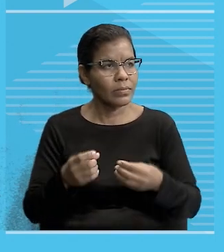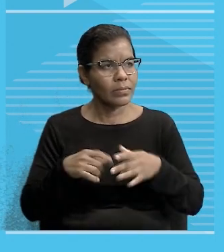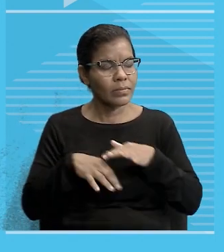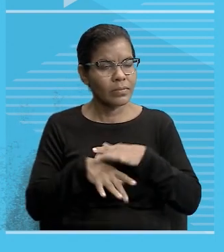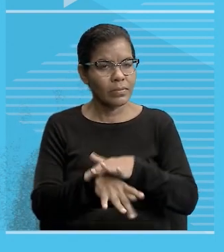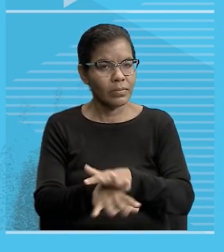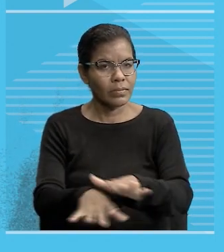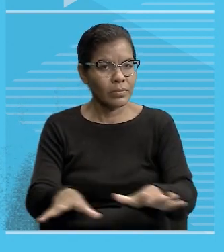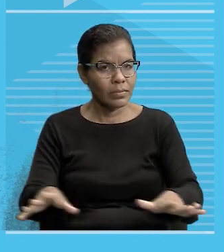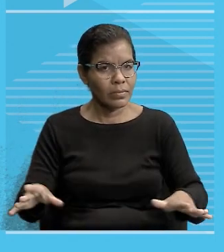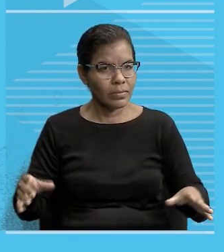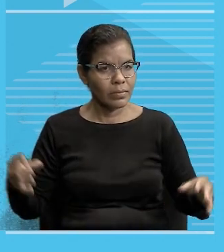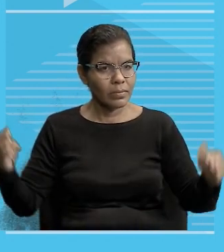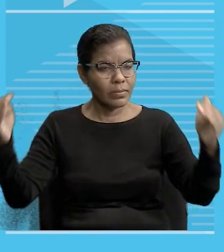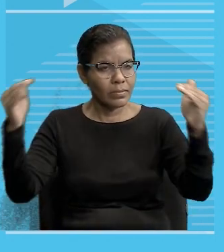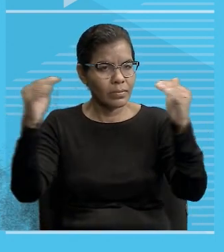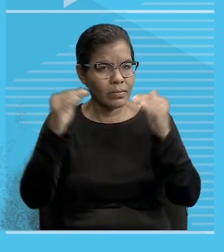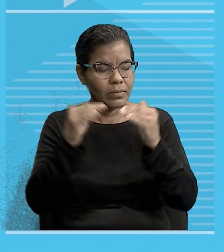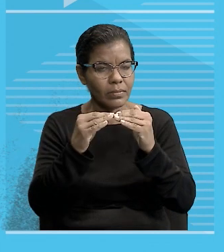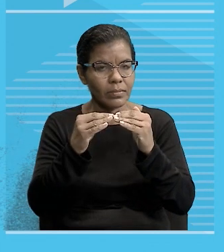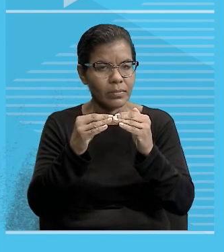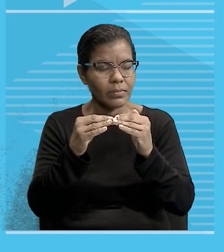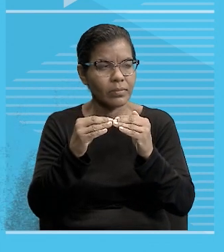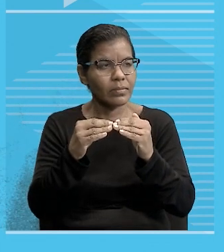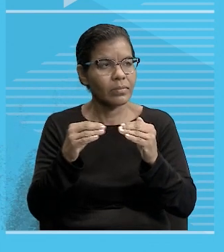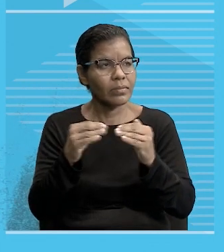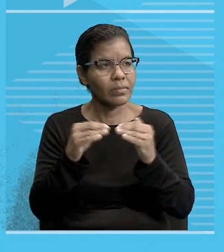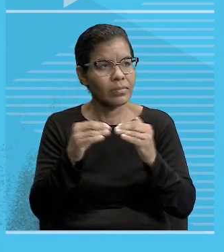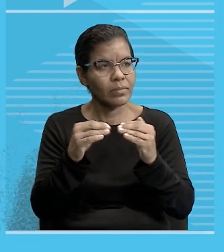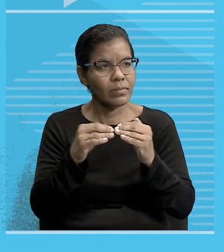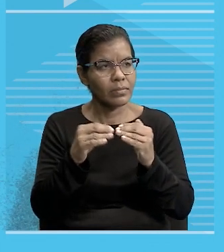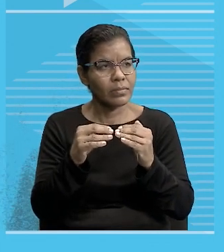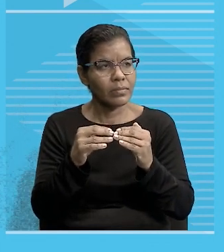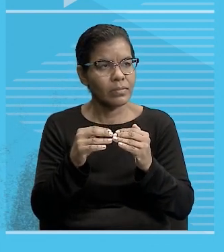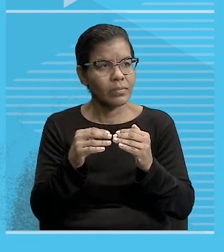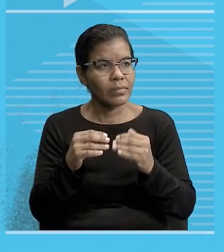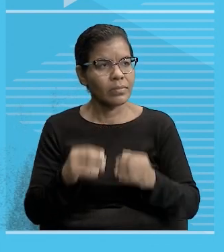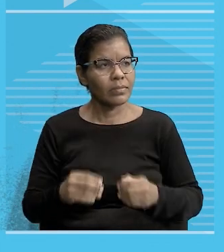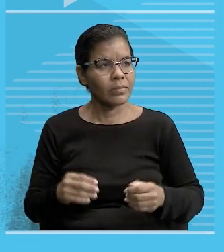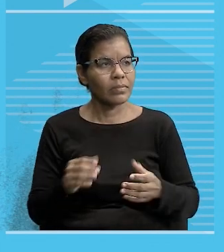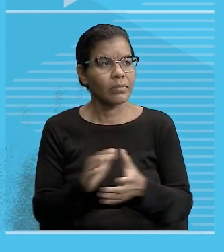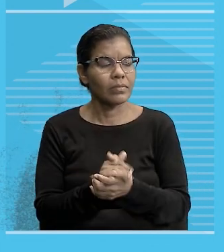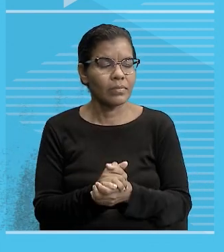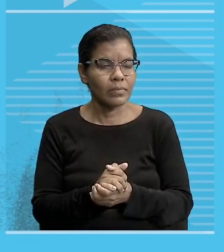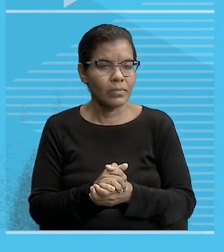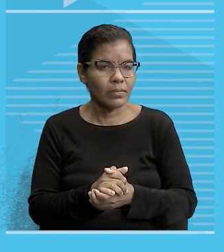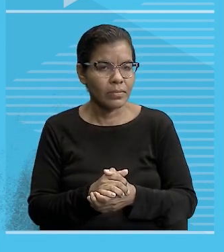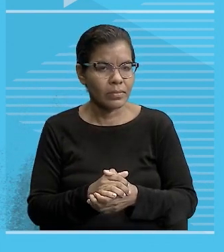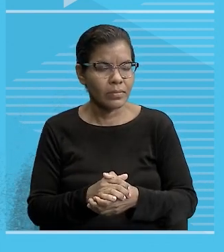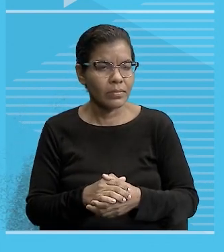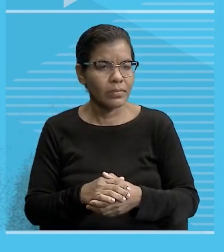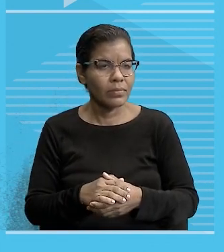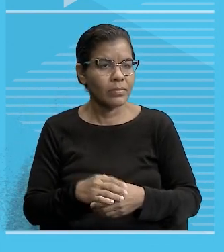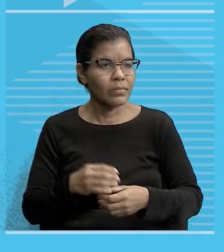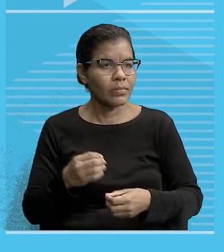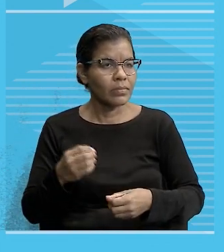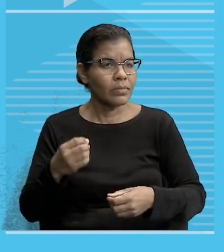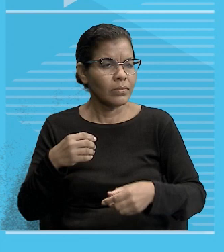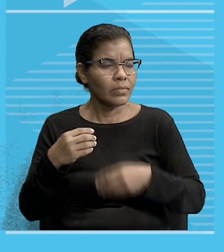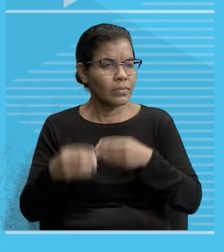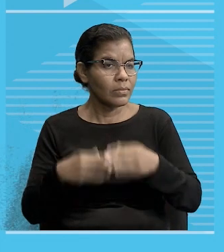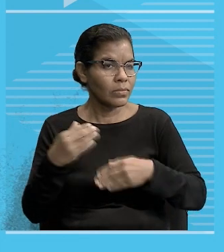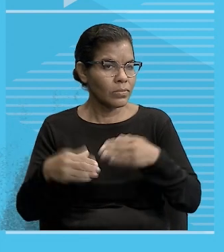para de inseminação dos padrões das rotinas programadas e